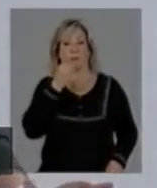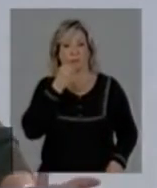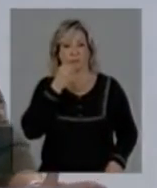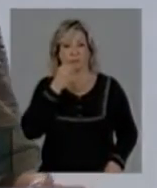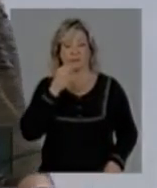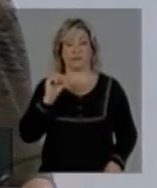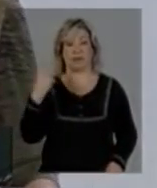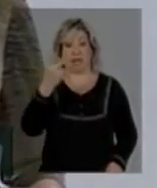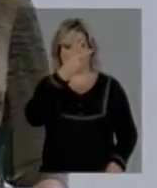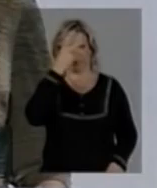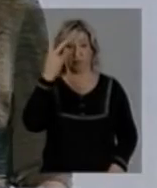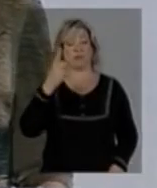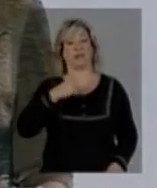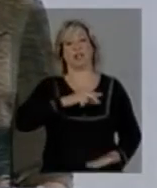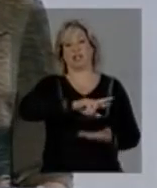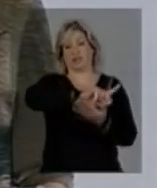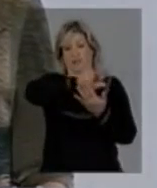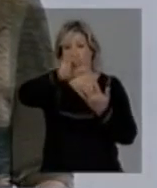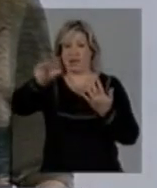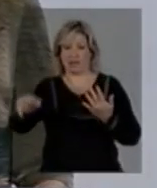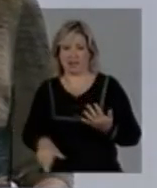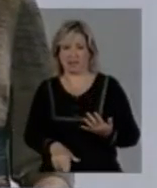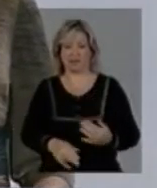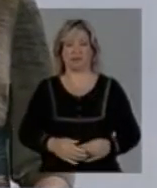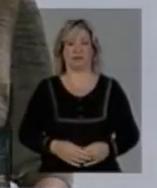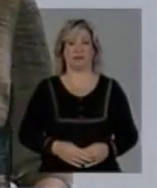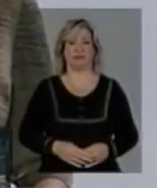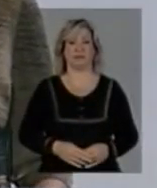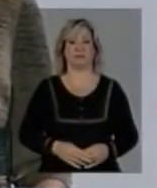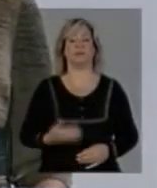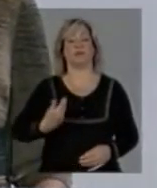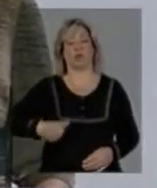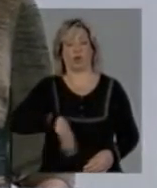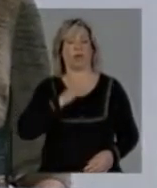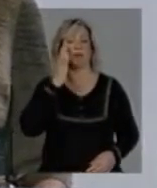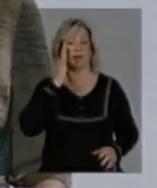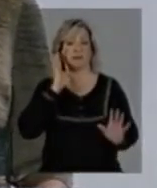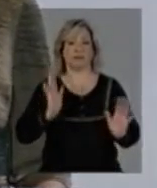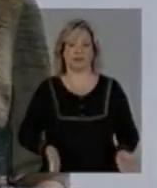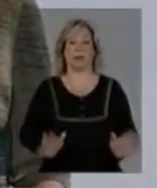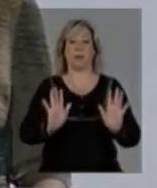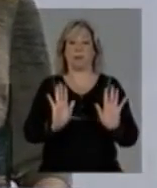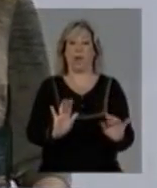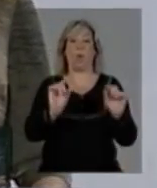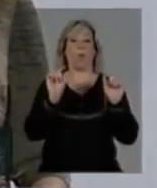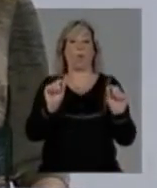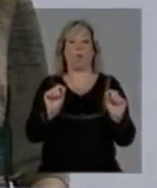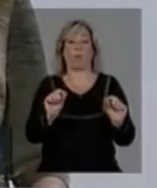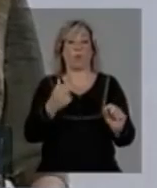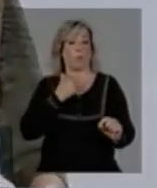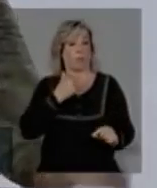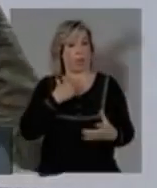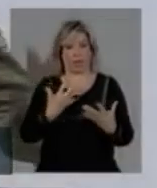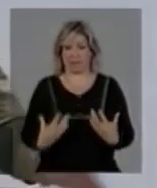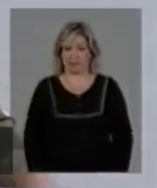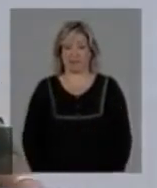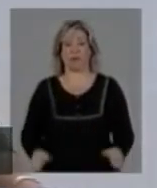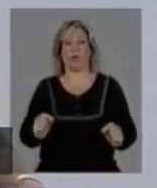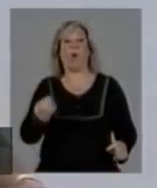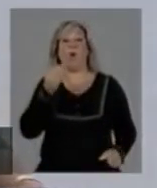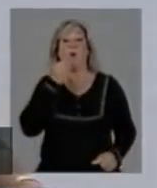de vista da questão que eu acho que é fundamental: o direito de cada